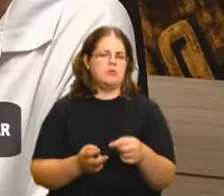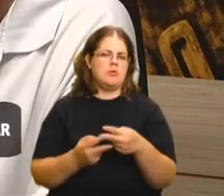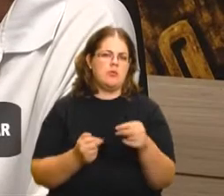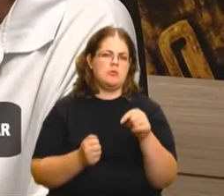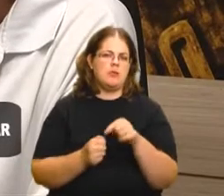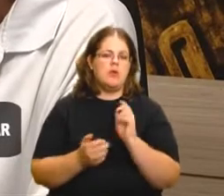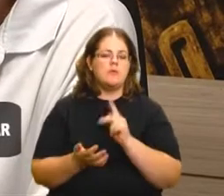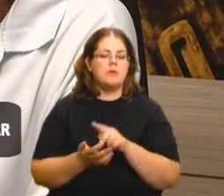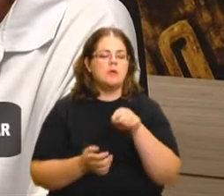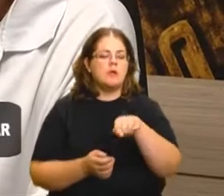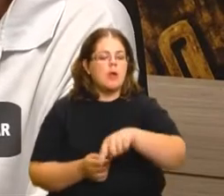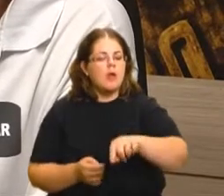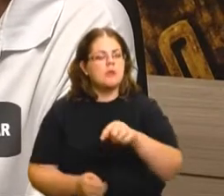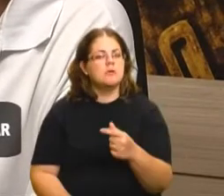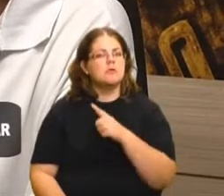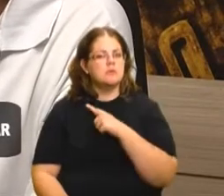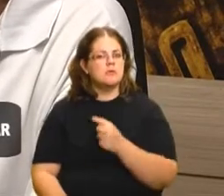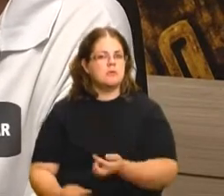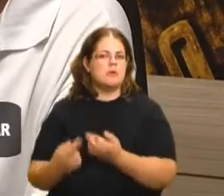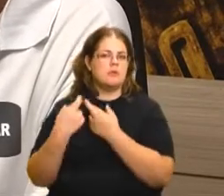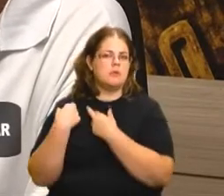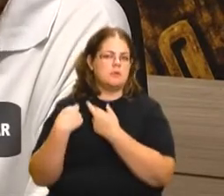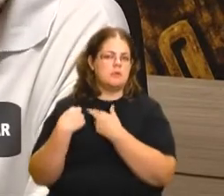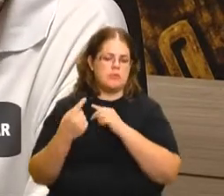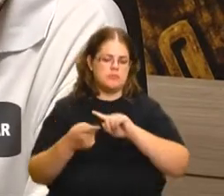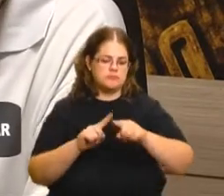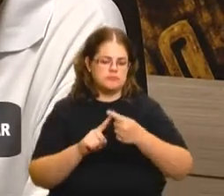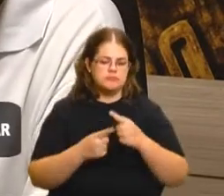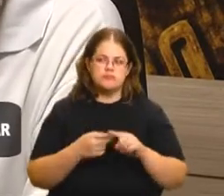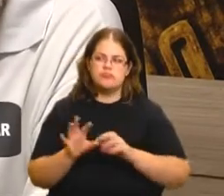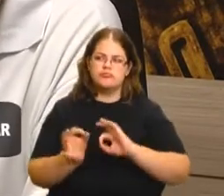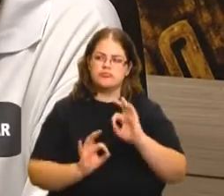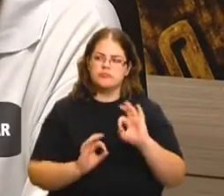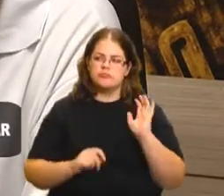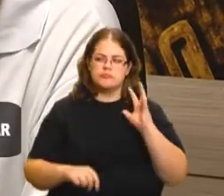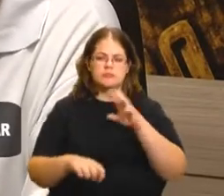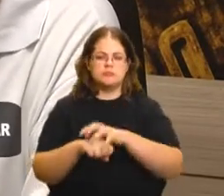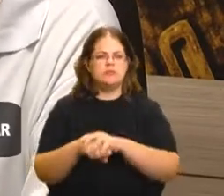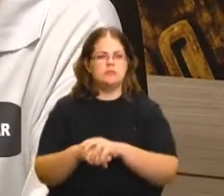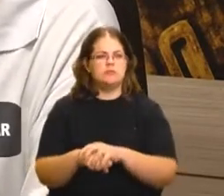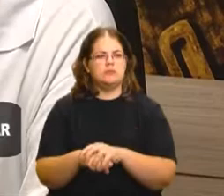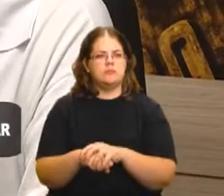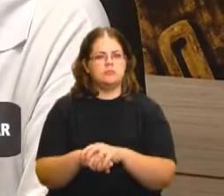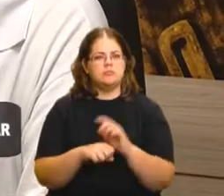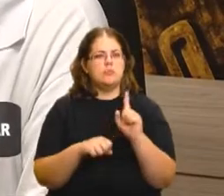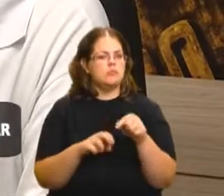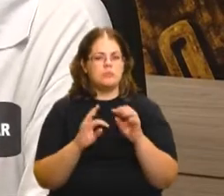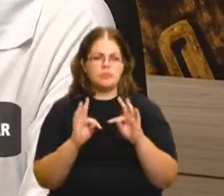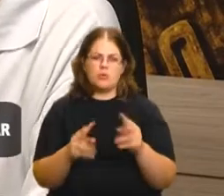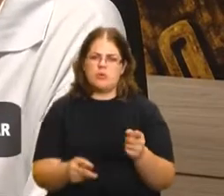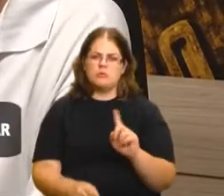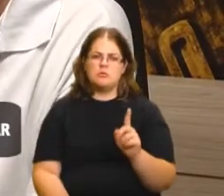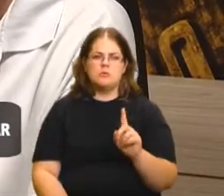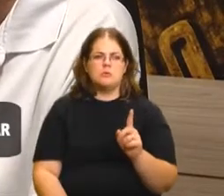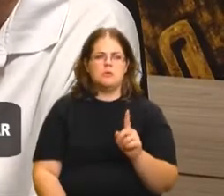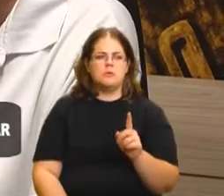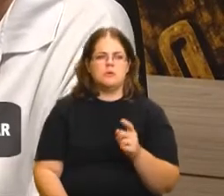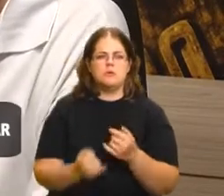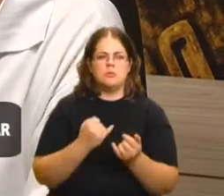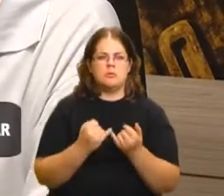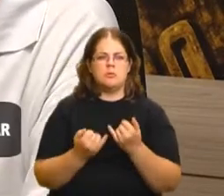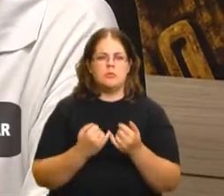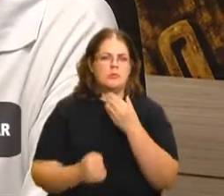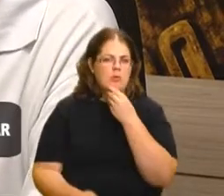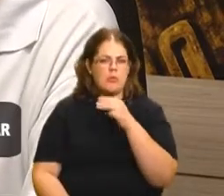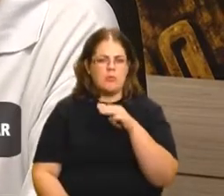foram eles os principais articuladores do golpe. Tá? Não todos eram desse grupo, Mourão Filho, por